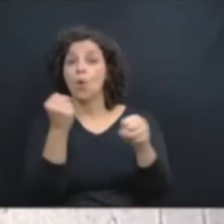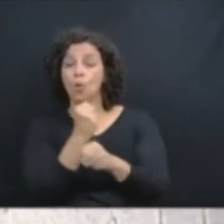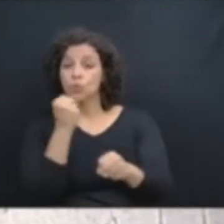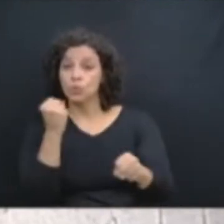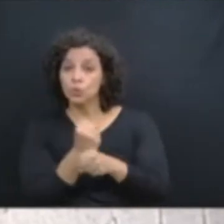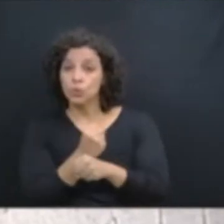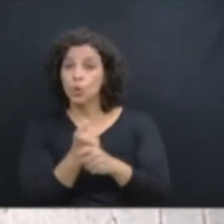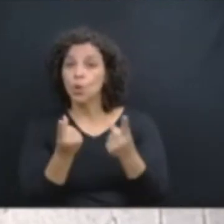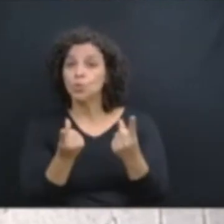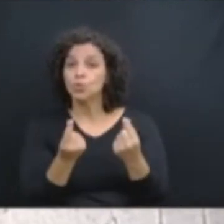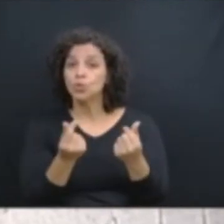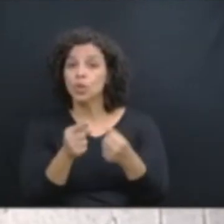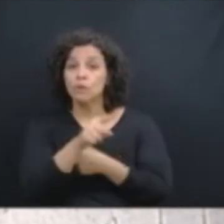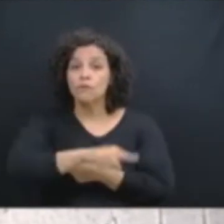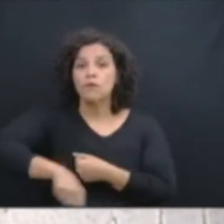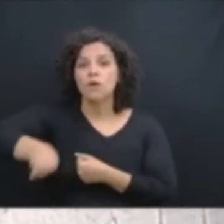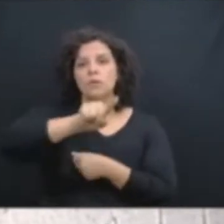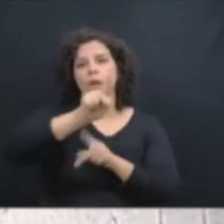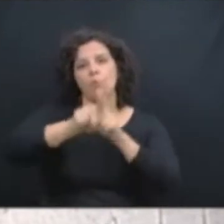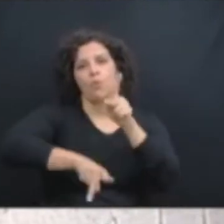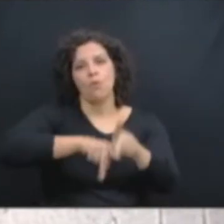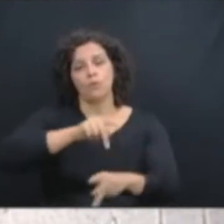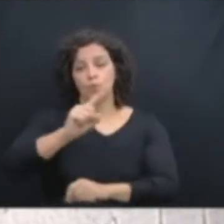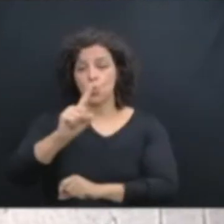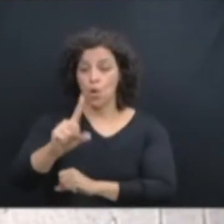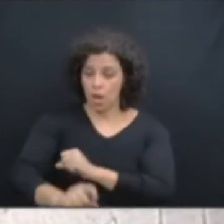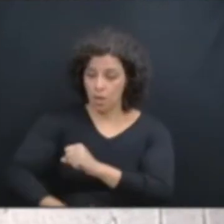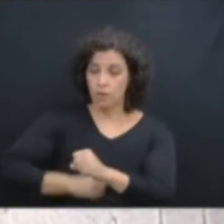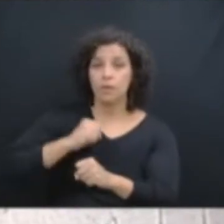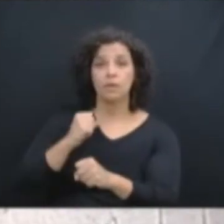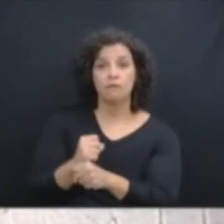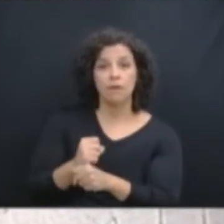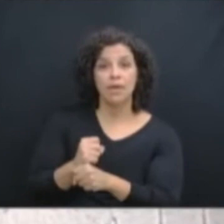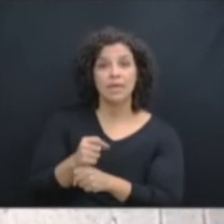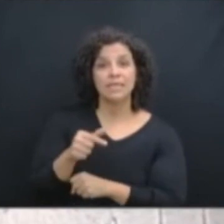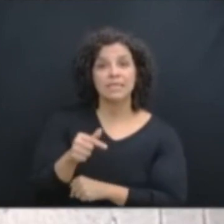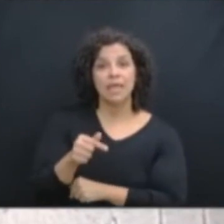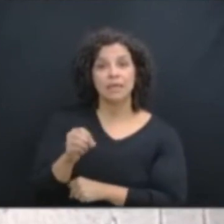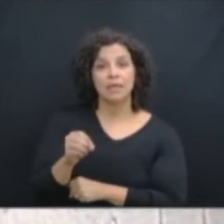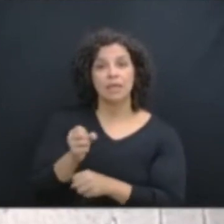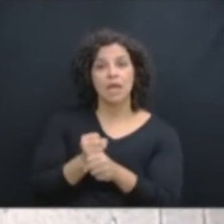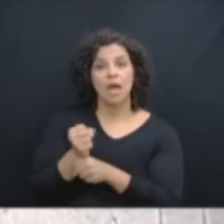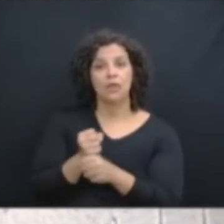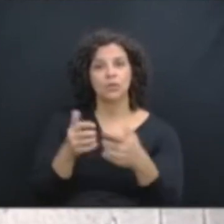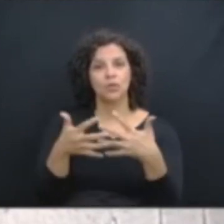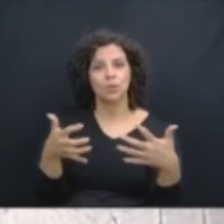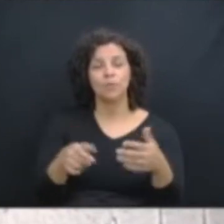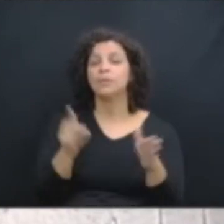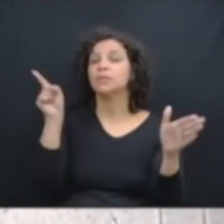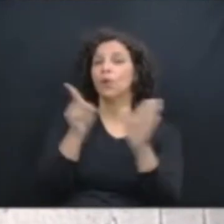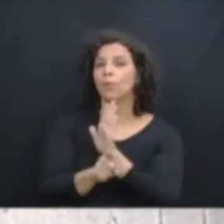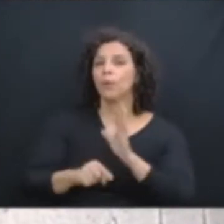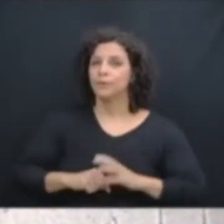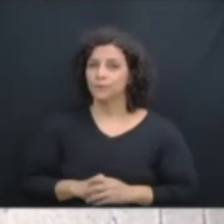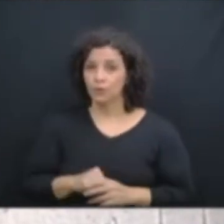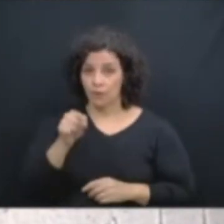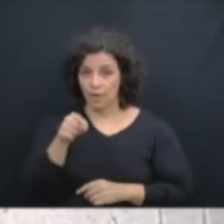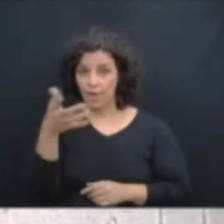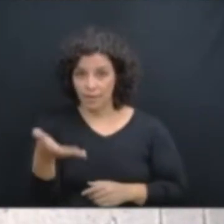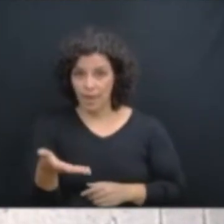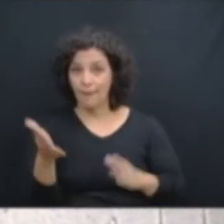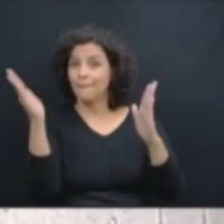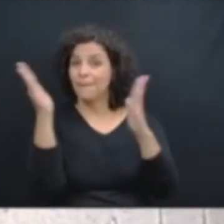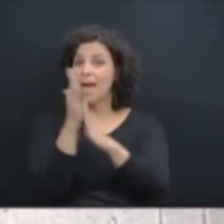construída com dinheiro de vocês. O ano que vem, ela completa 70 anos. E a pergunta é, você quer